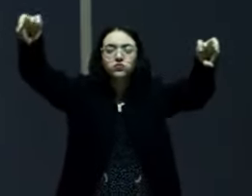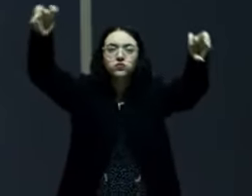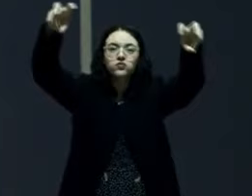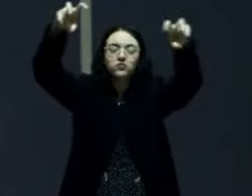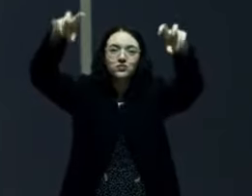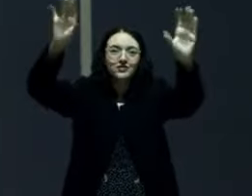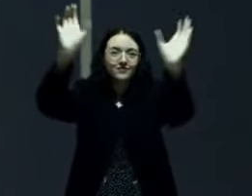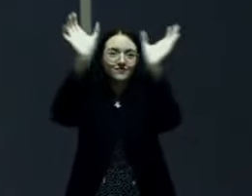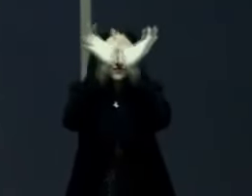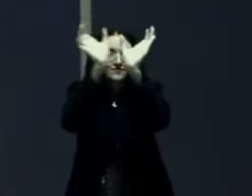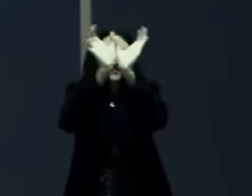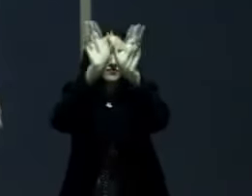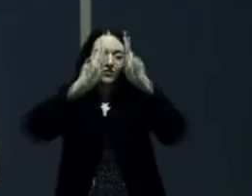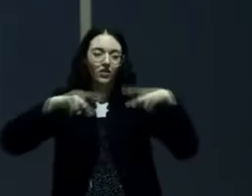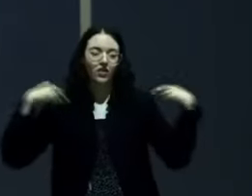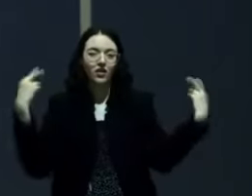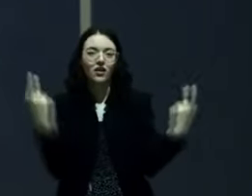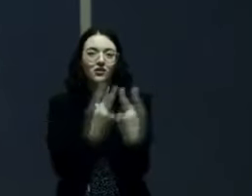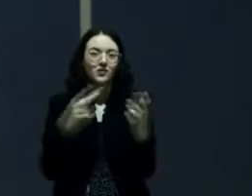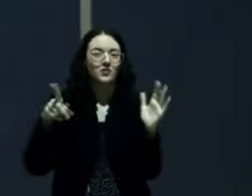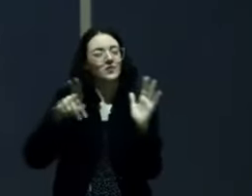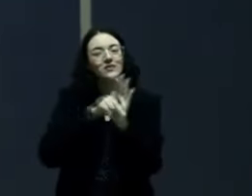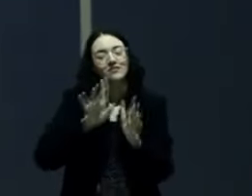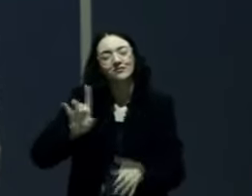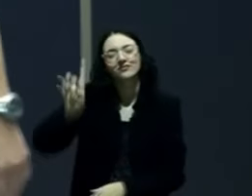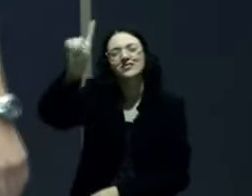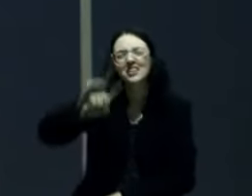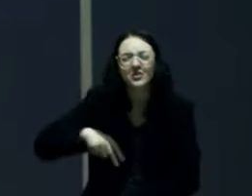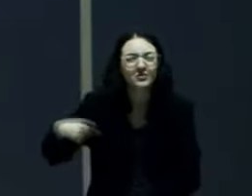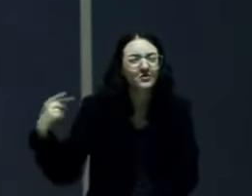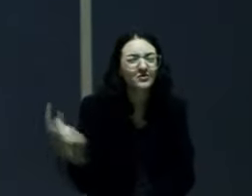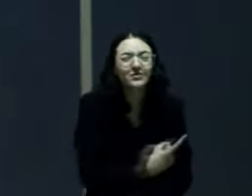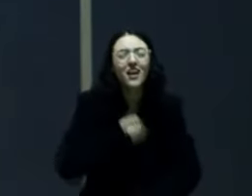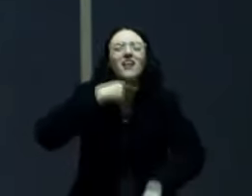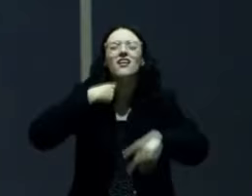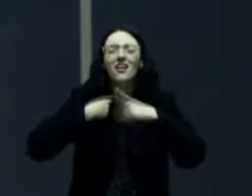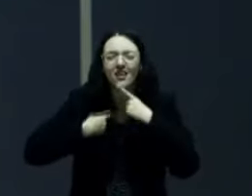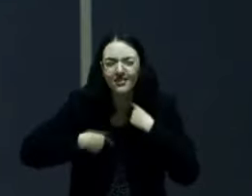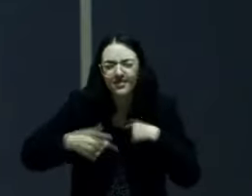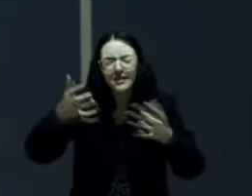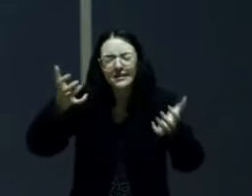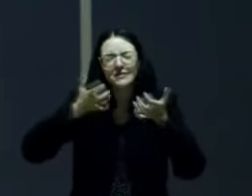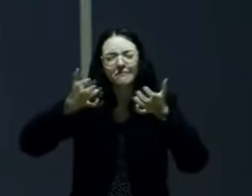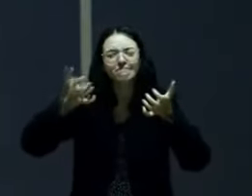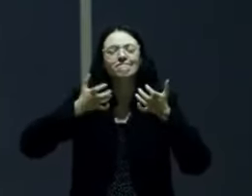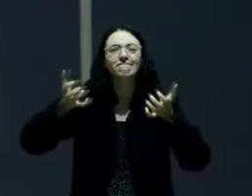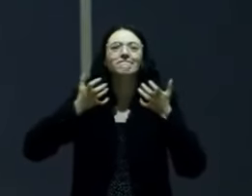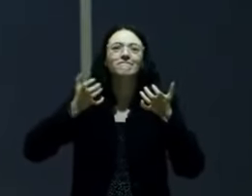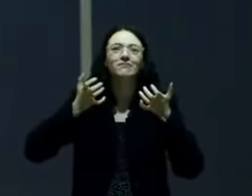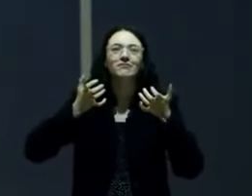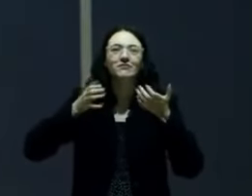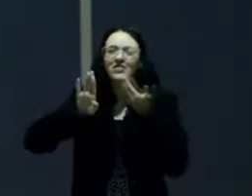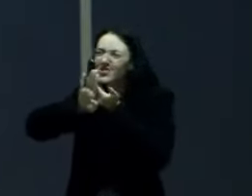Esse é o dia que tanto nós almejamos. É o dia do grande banquete, onde não haverá